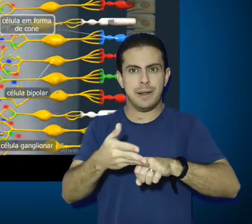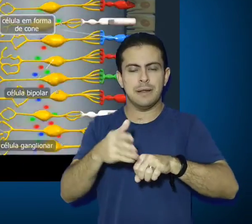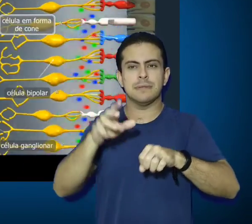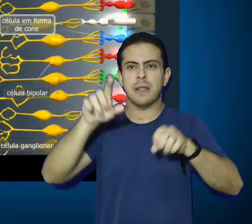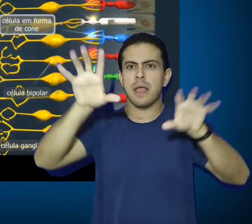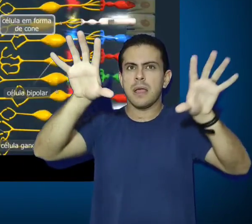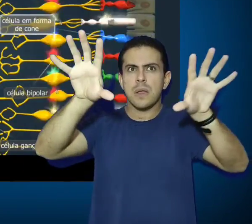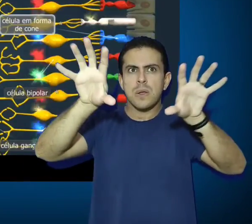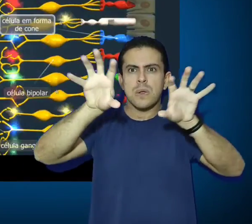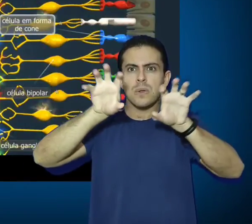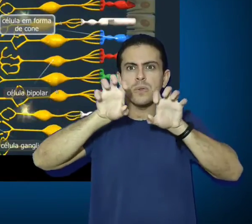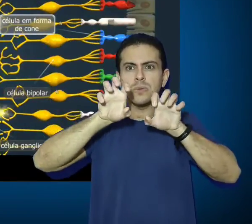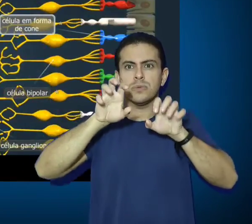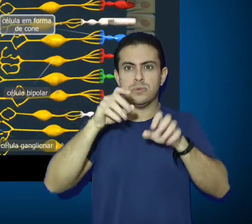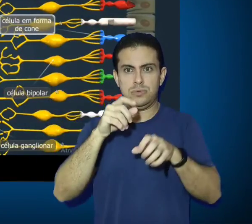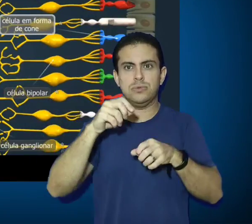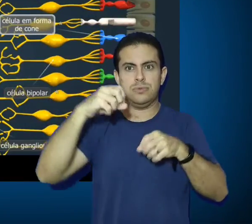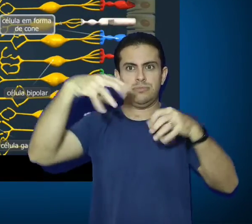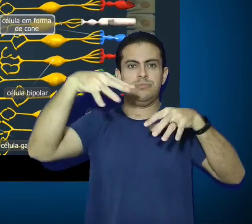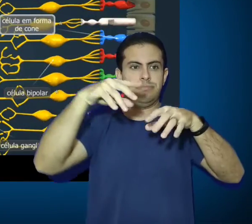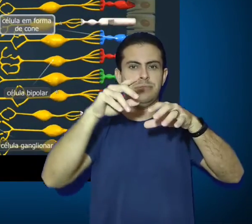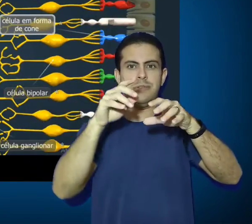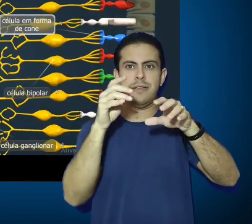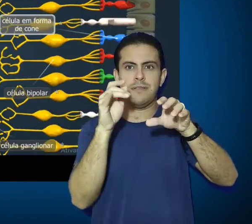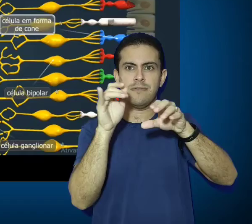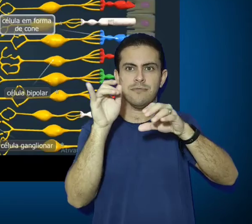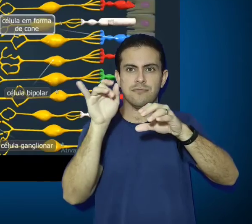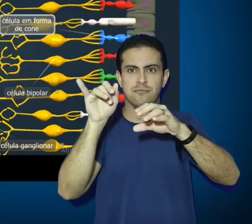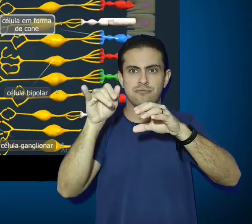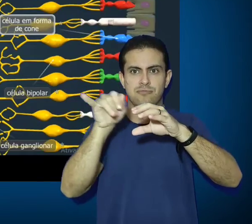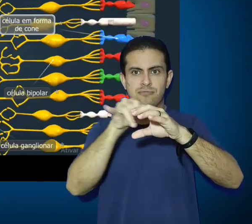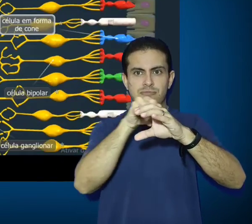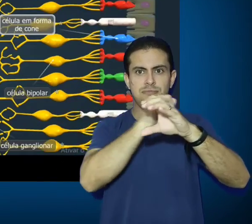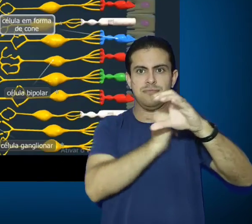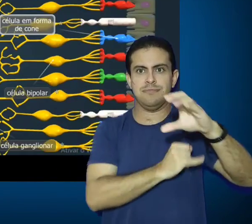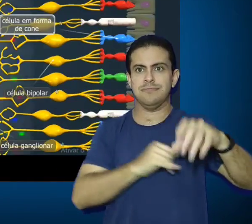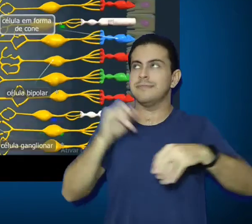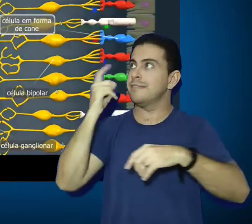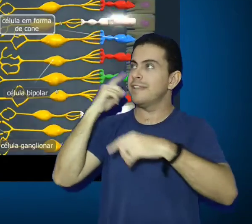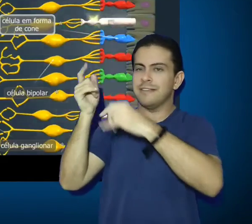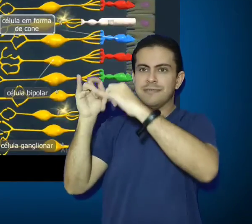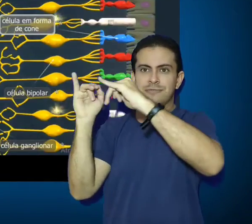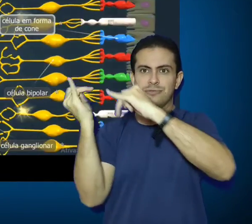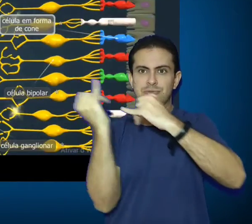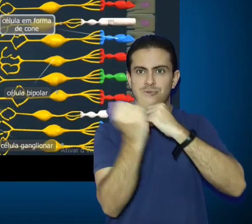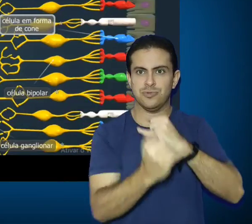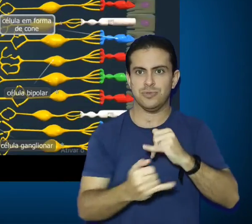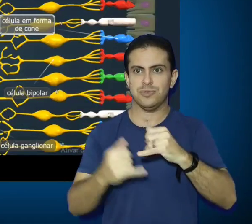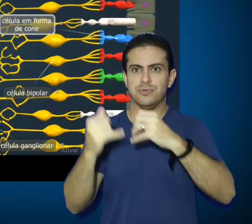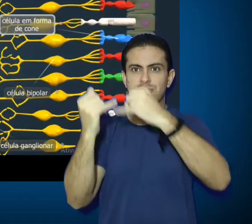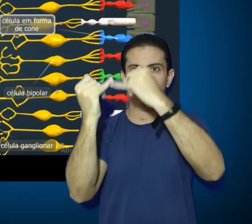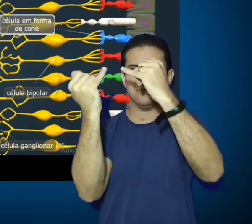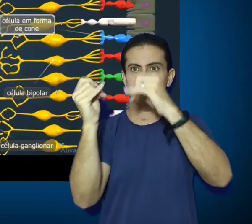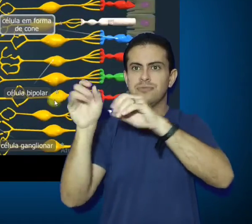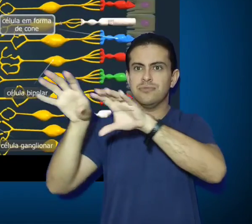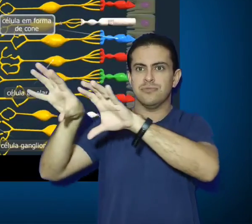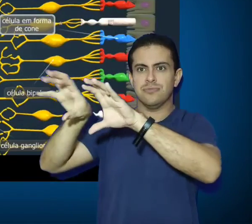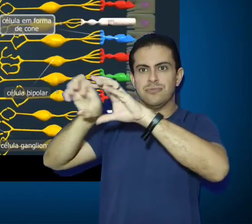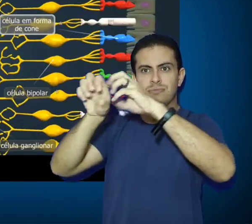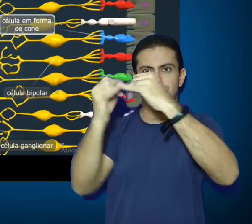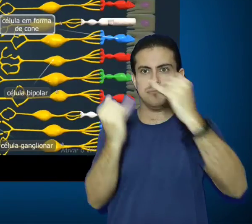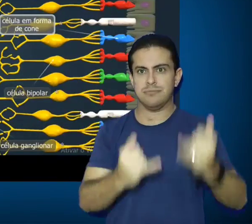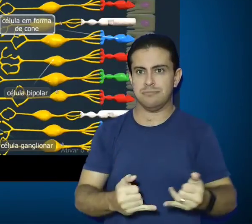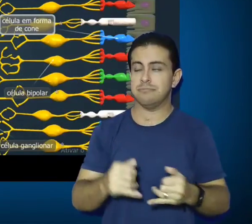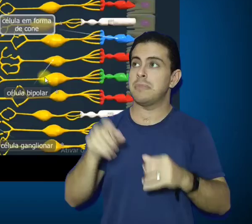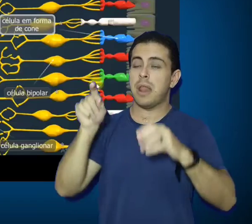transformam em impulsos nervosos, como vocês podem observar. Quando há baixa luminosidade, elas funcionam